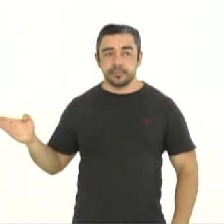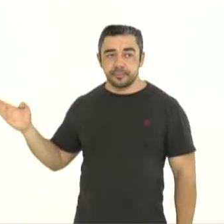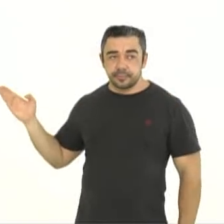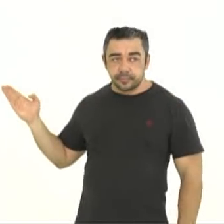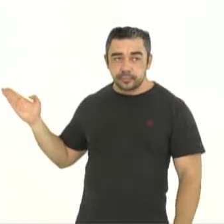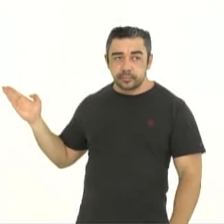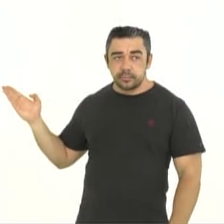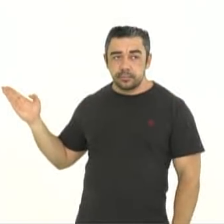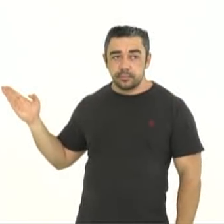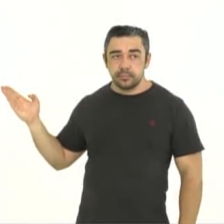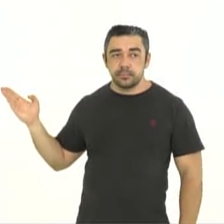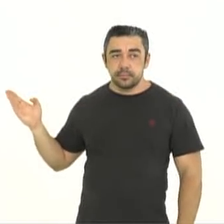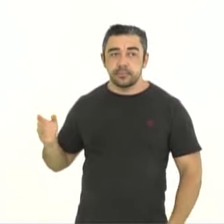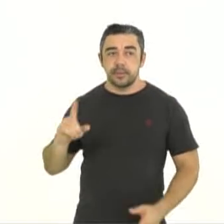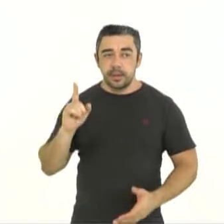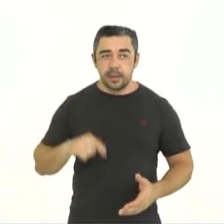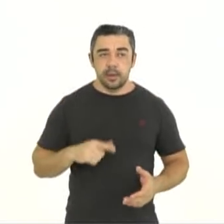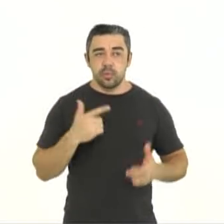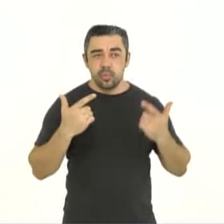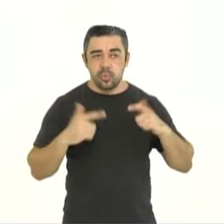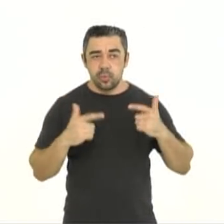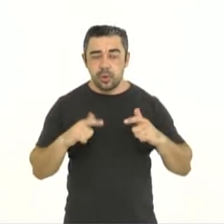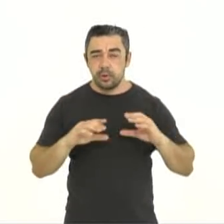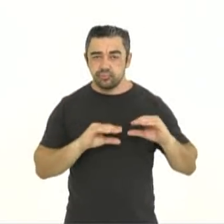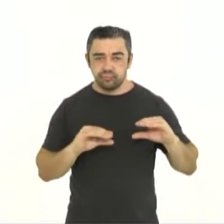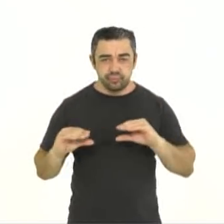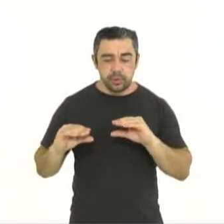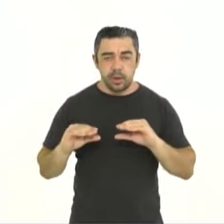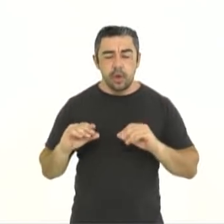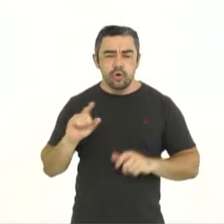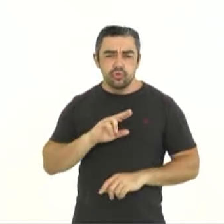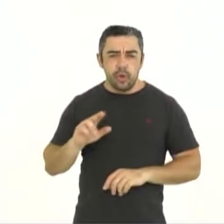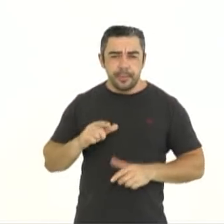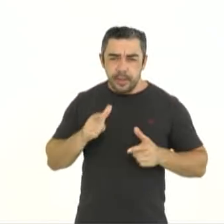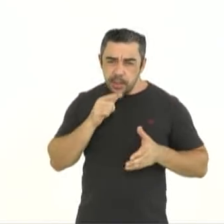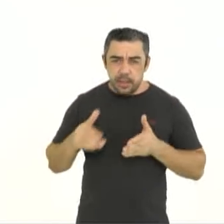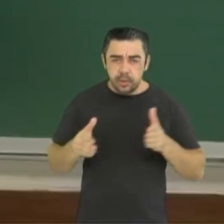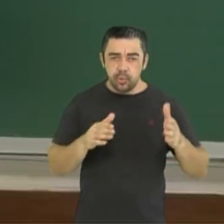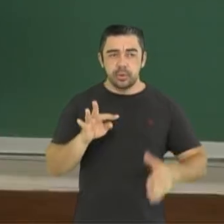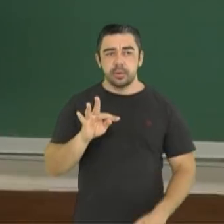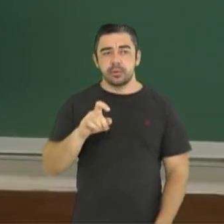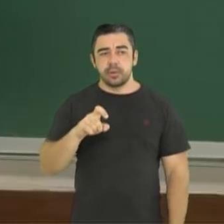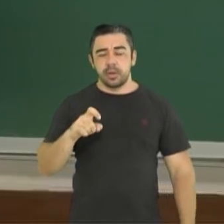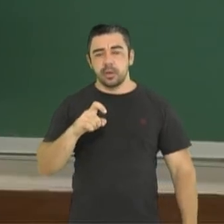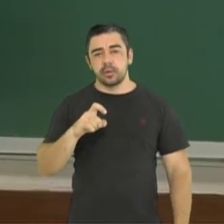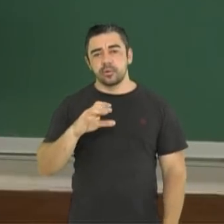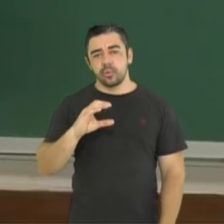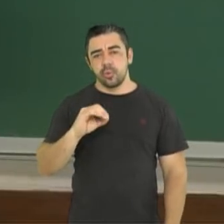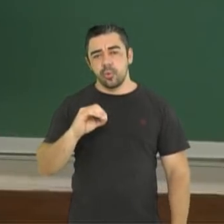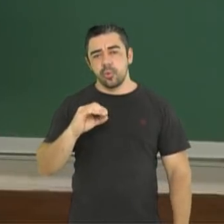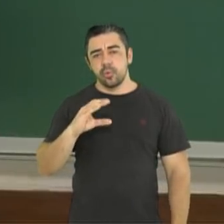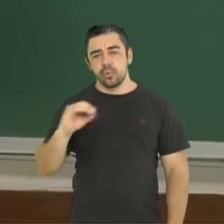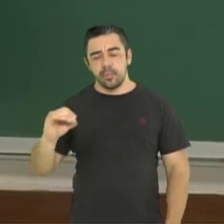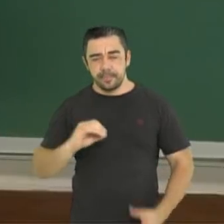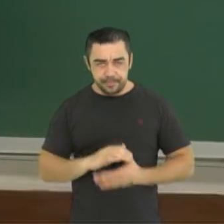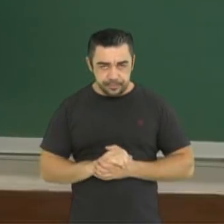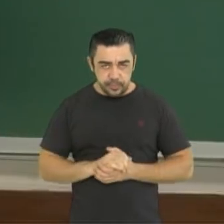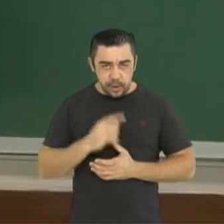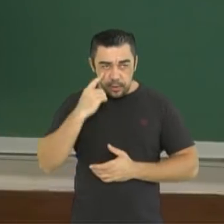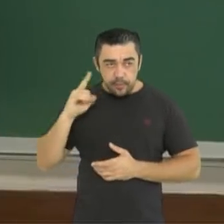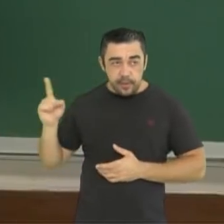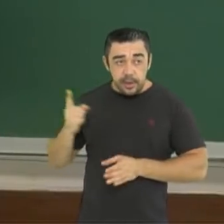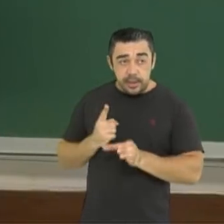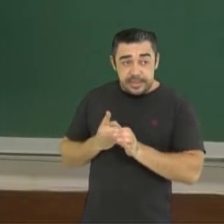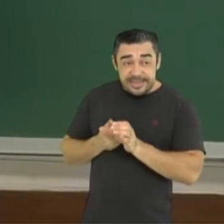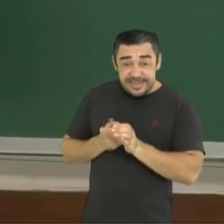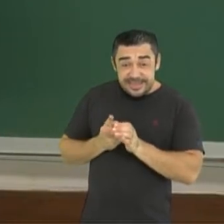região úmida, ideal para diversas agriculturas. Galera, se vocês prestarem atenção, olha onde fica a cidade,